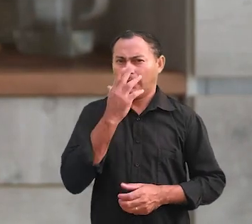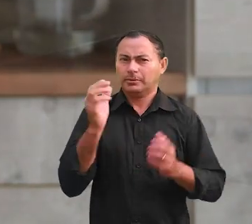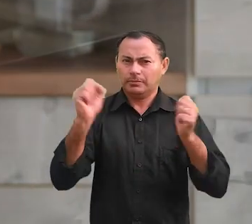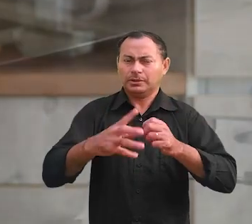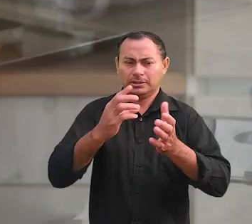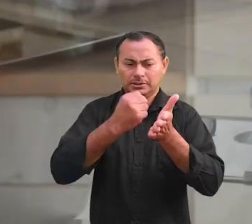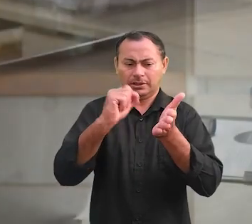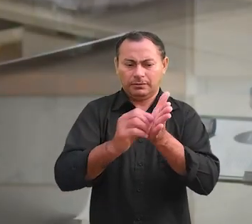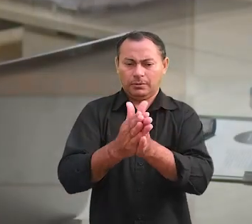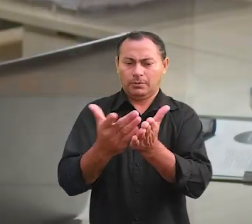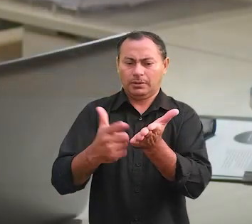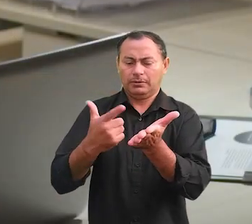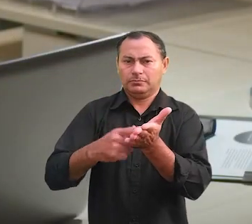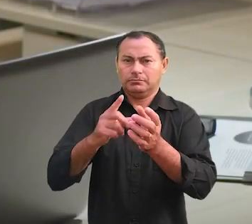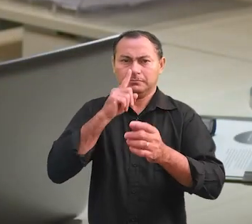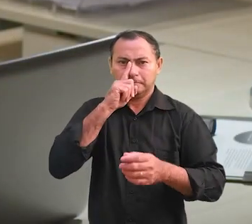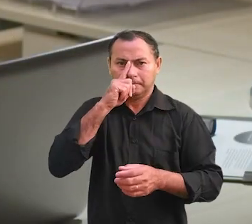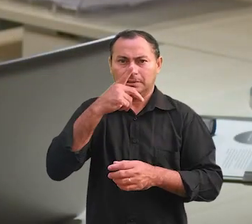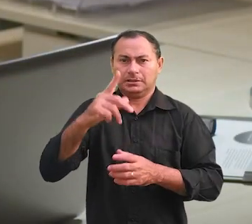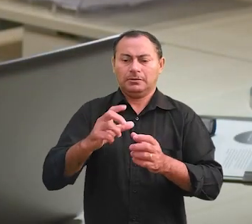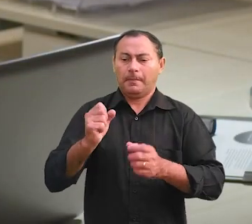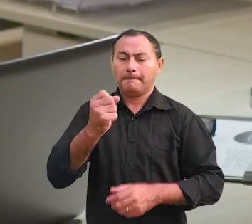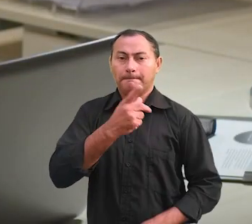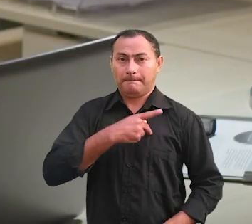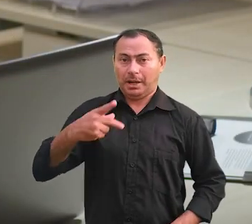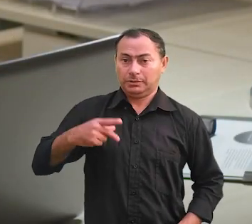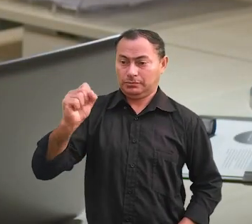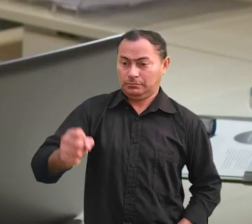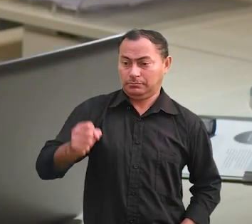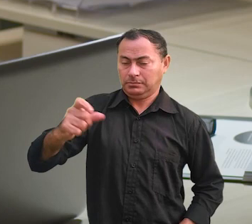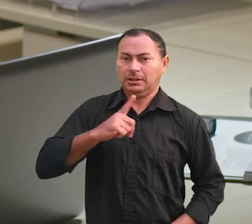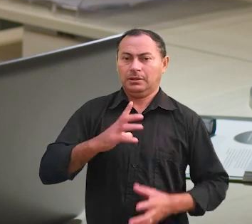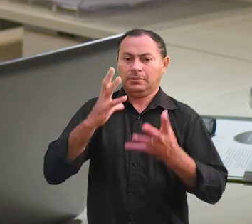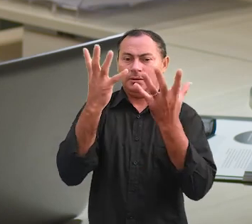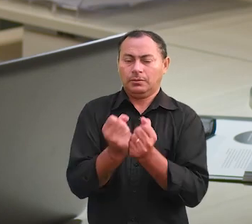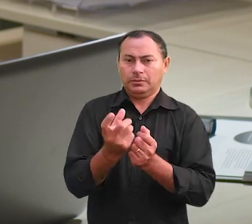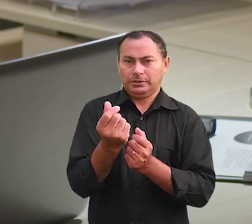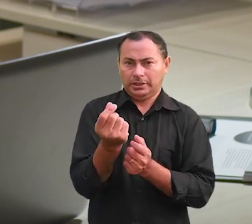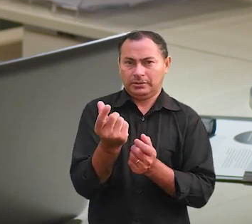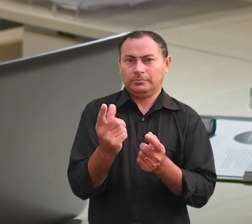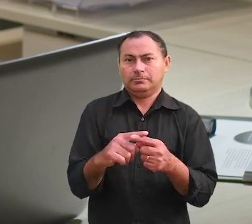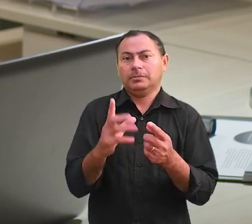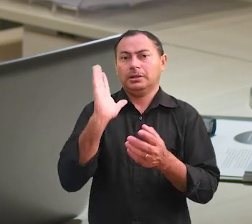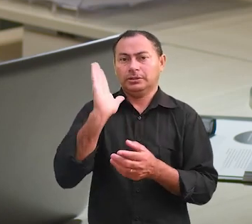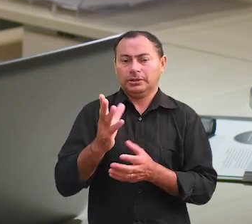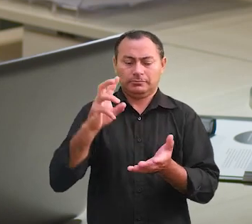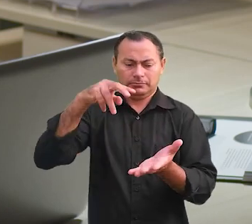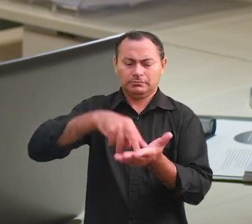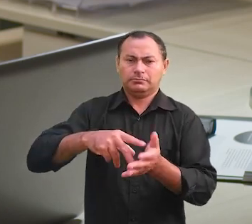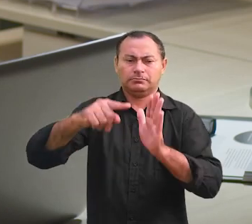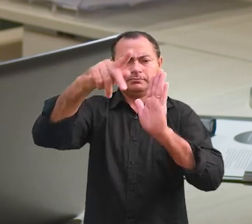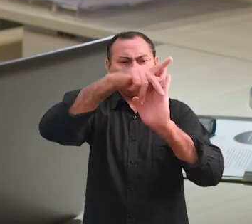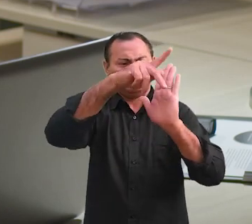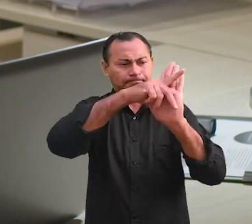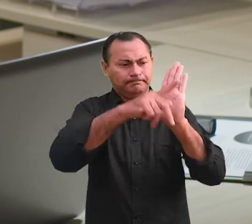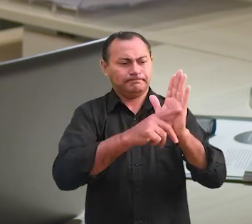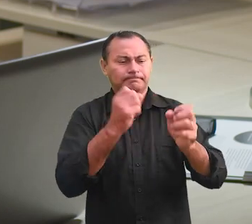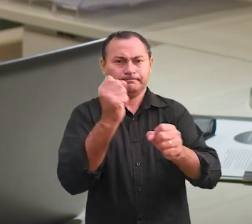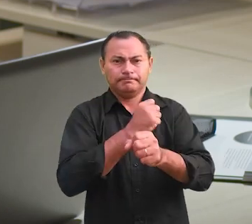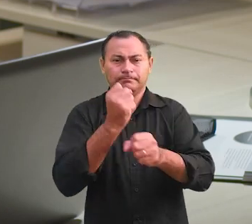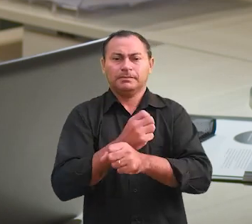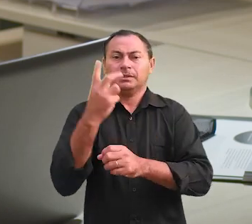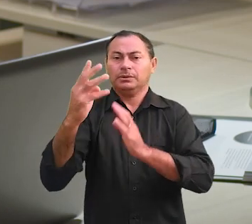acho que posso até escrever um livro sobre os perigos e ser um pastor e ter que lidar com dinheiro já Participei de projetos